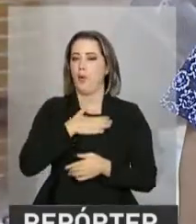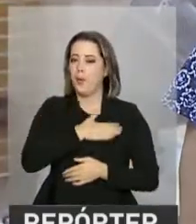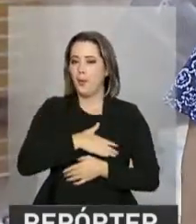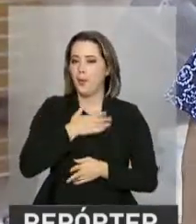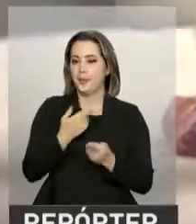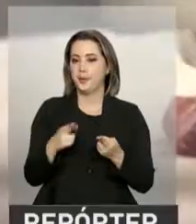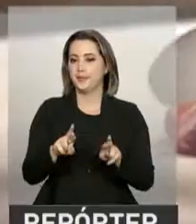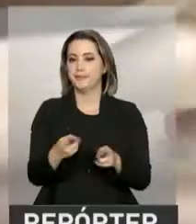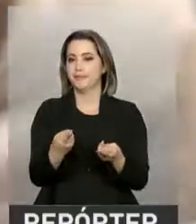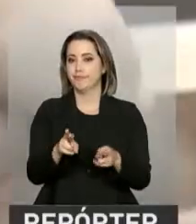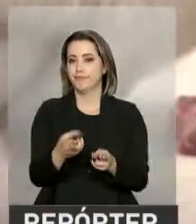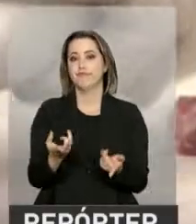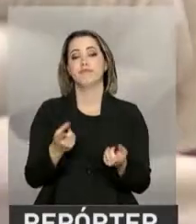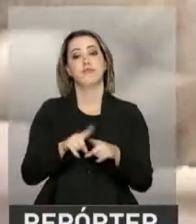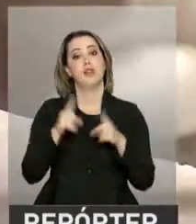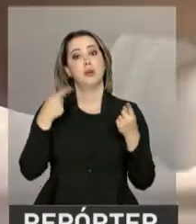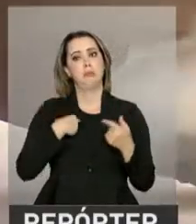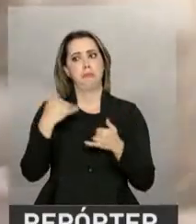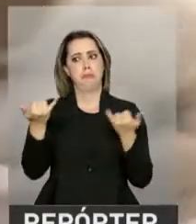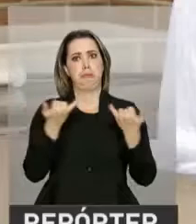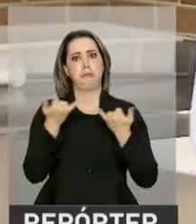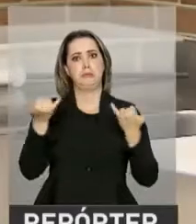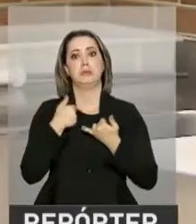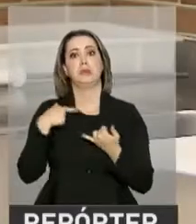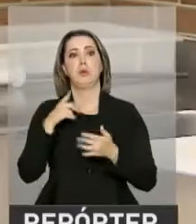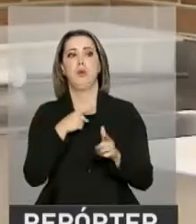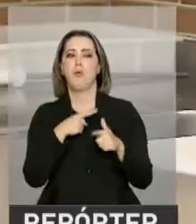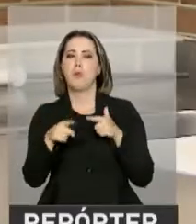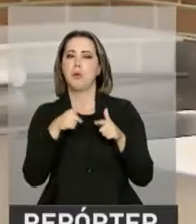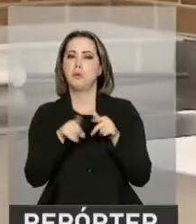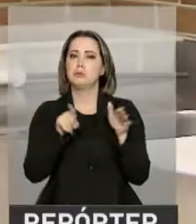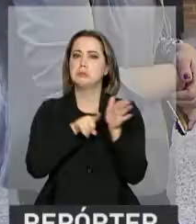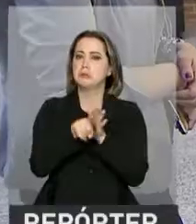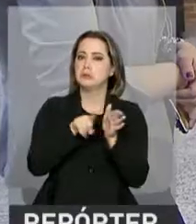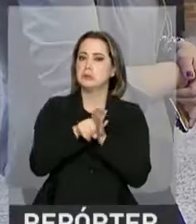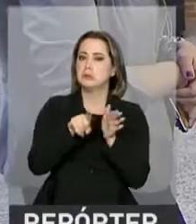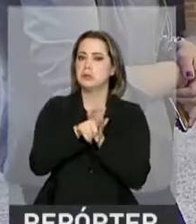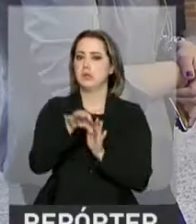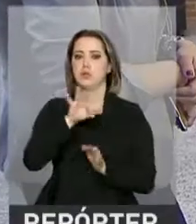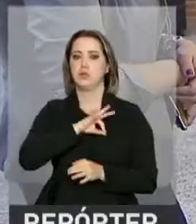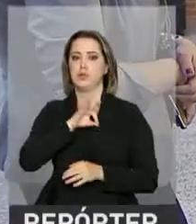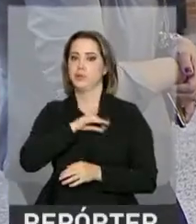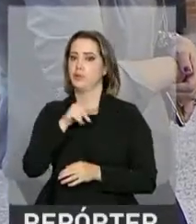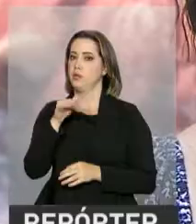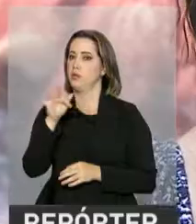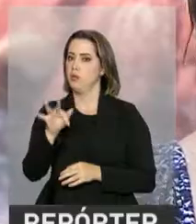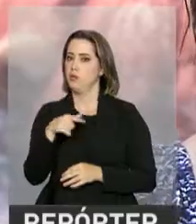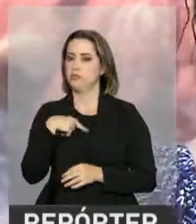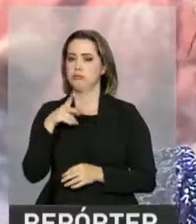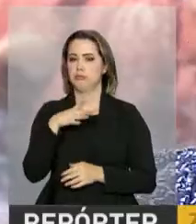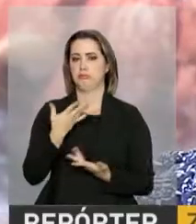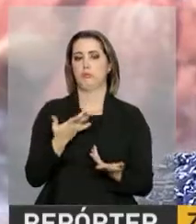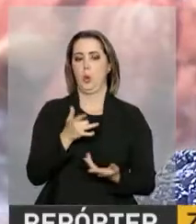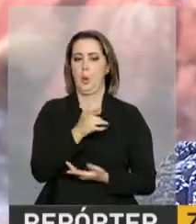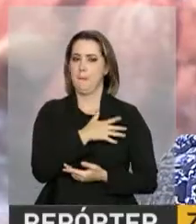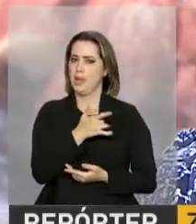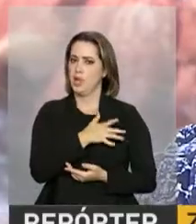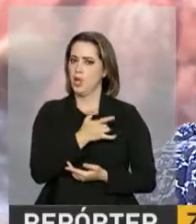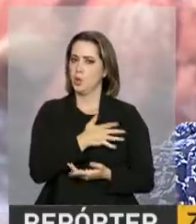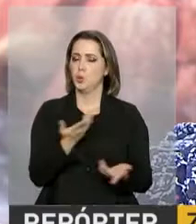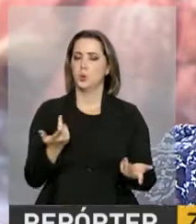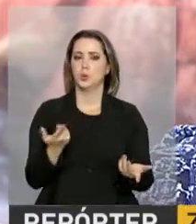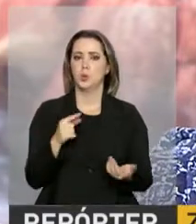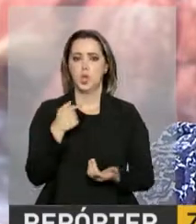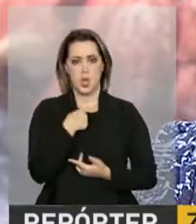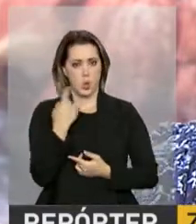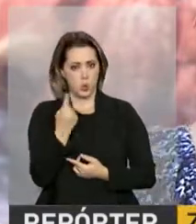fim de semana. Mas depois das notícias sobre a operação da Polícia Federal nos frigoríficos, ela ficou desconfiada. Estamos com medo, sim. Acho que não é